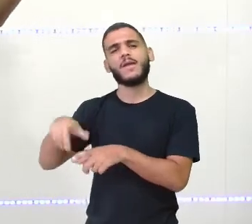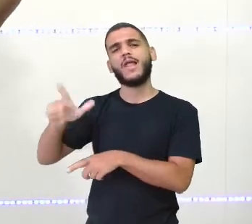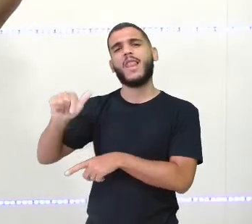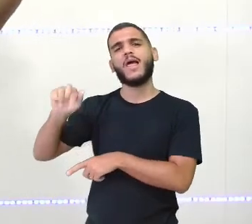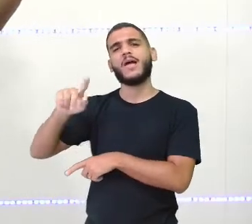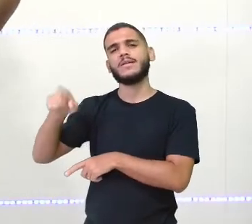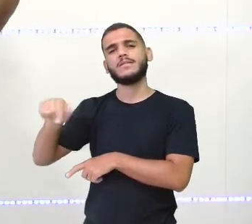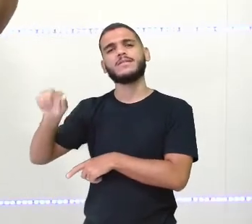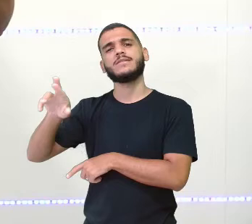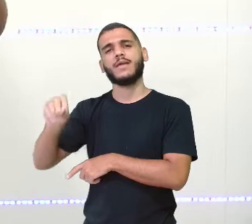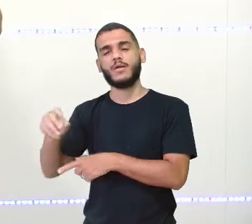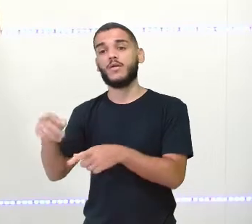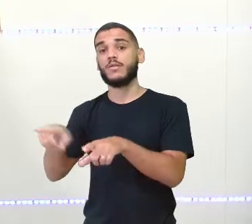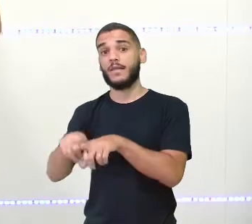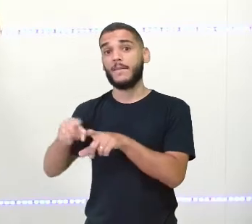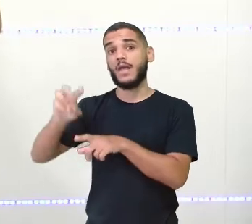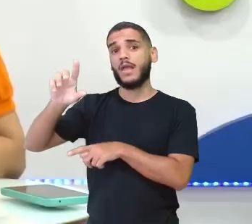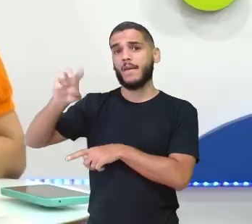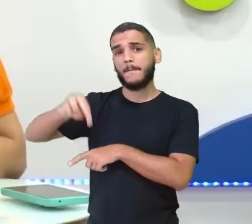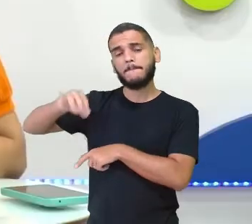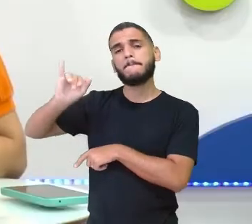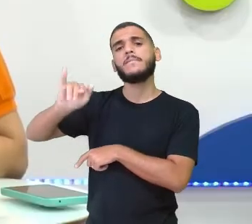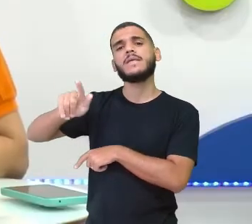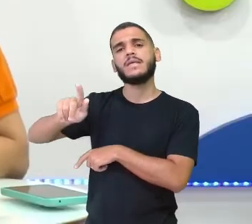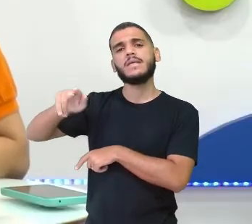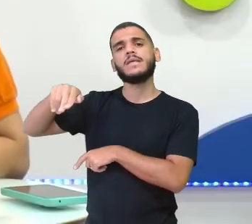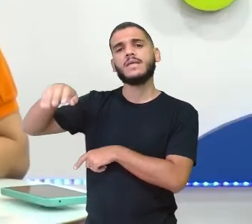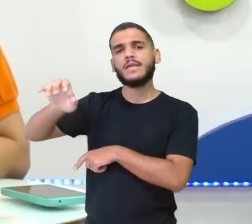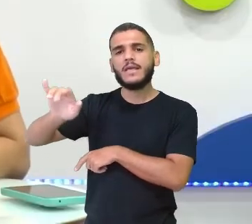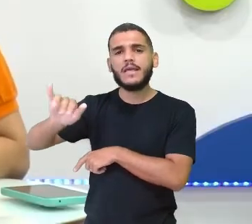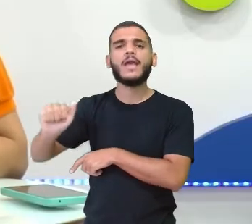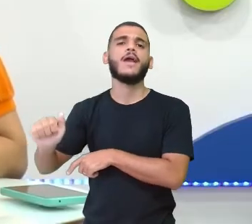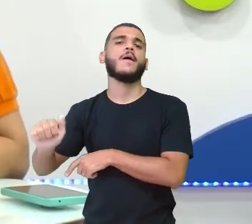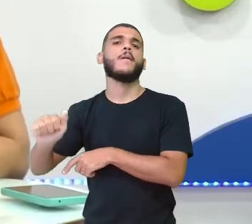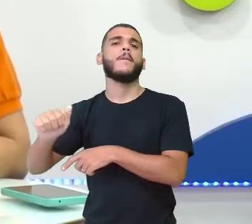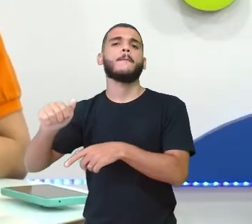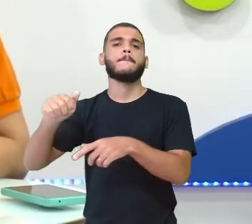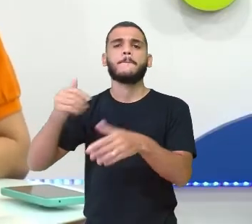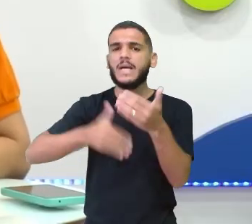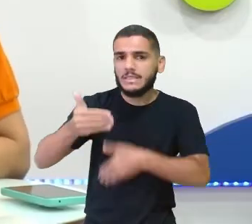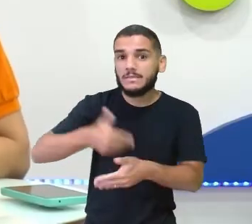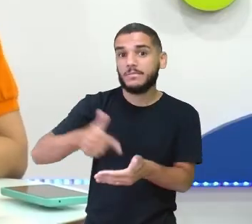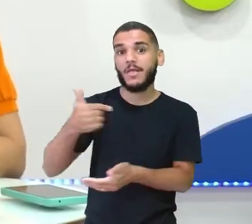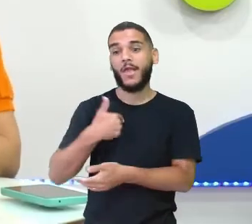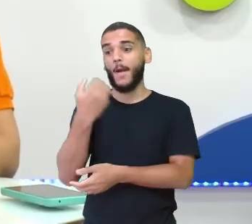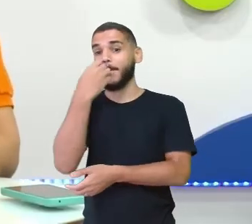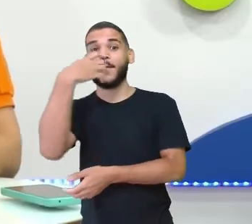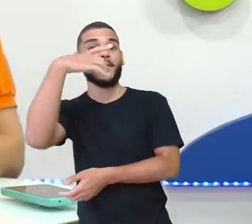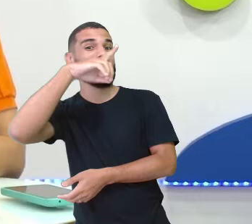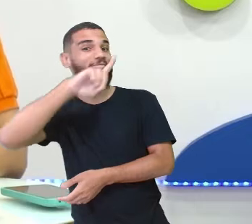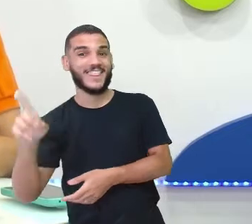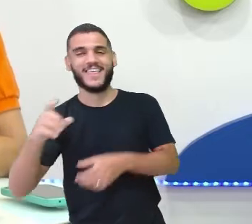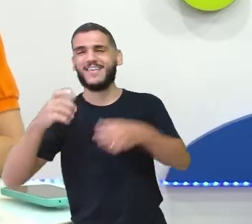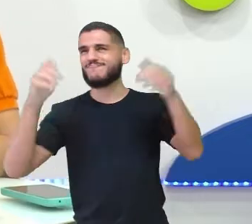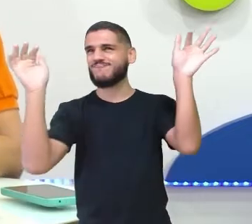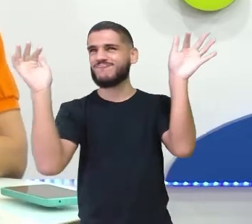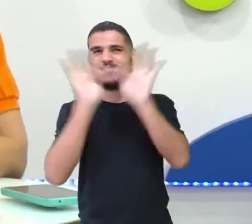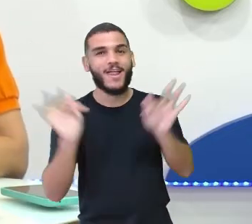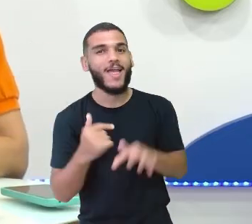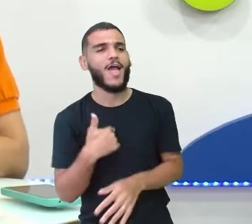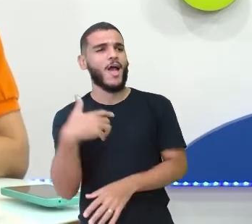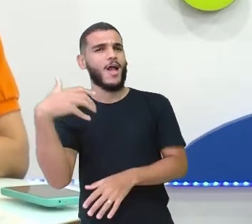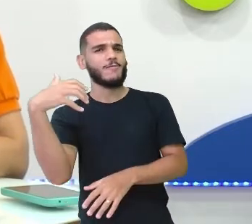tá conosco, não é, professora Miguel Kátia? já está aqui conosco e eu já estou dando bom dia aqui a ele. Super feliz, viu, Miguel? Tava com